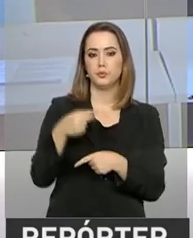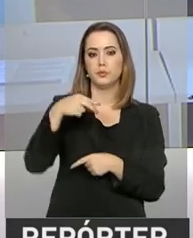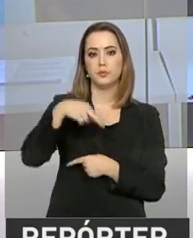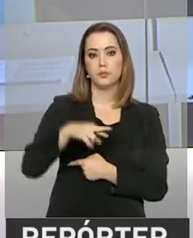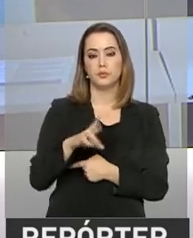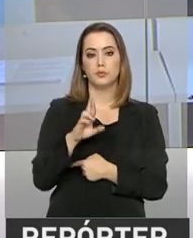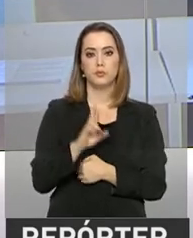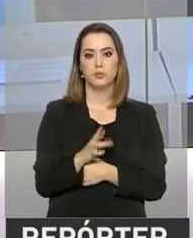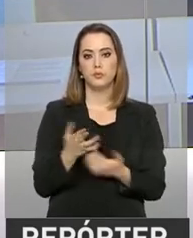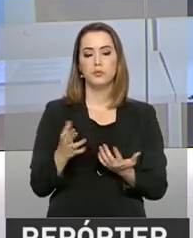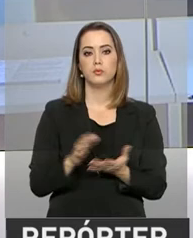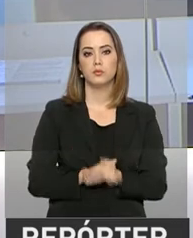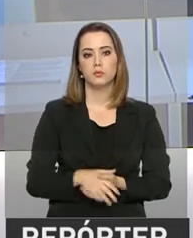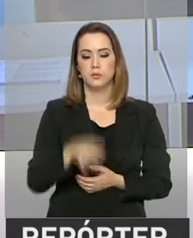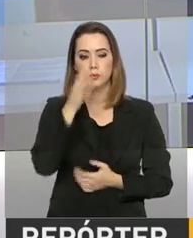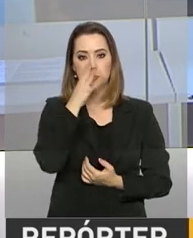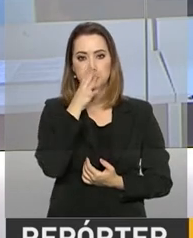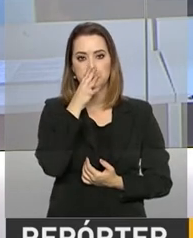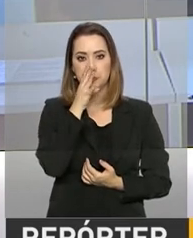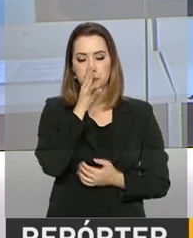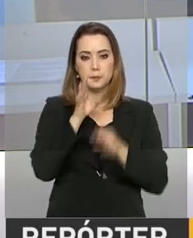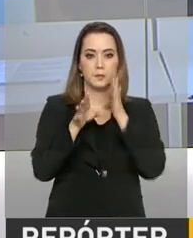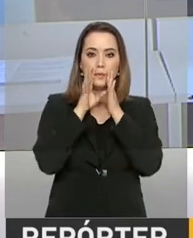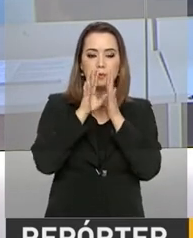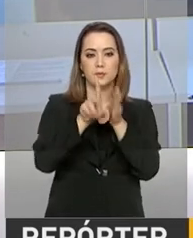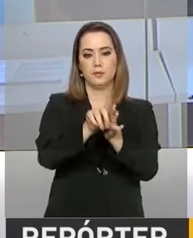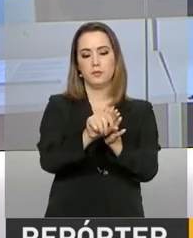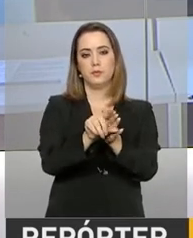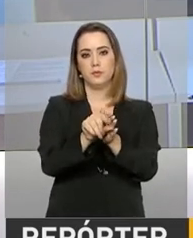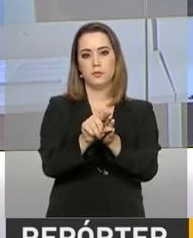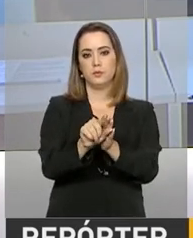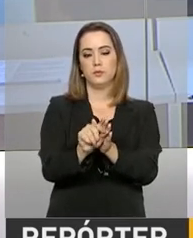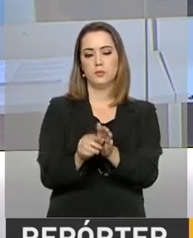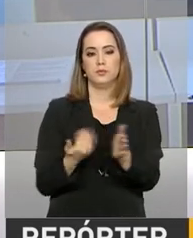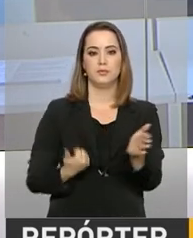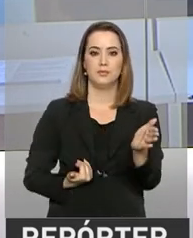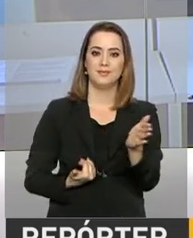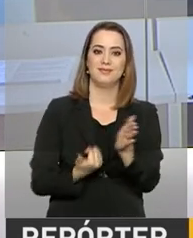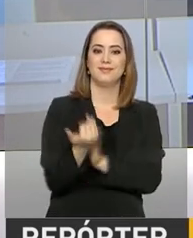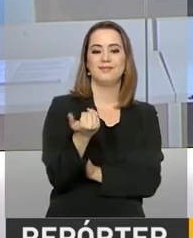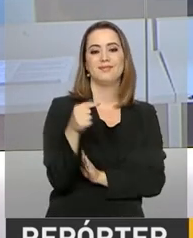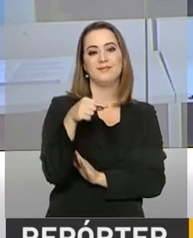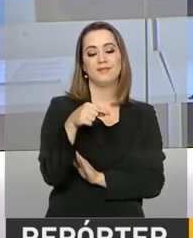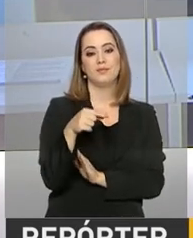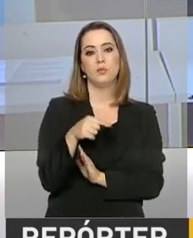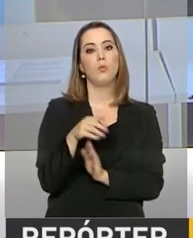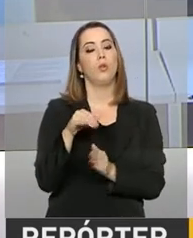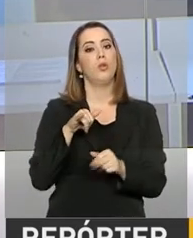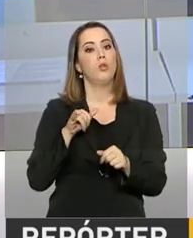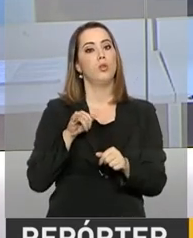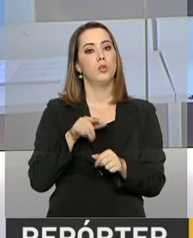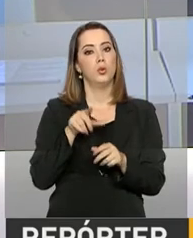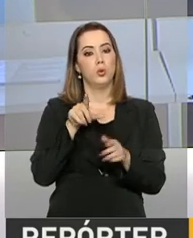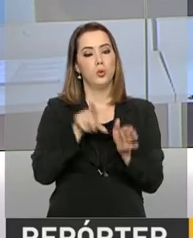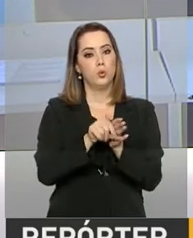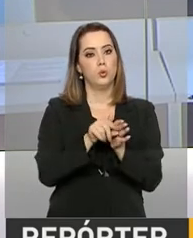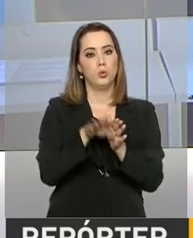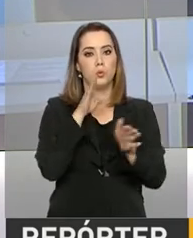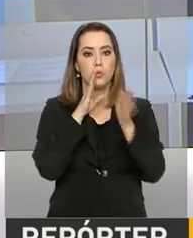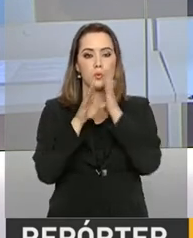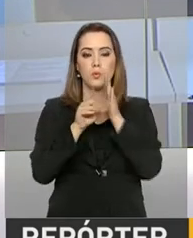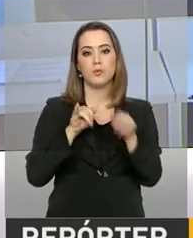a próxima edição do repórter nbr acompanhe também as novidades em nossas redes sociais no twitter no facebook e no youtube